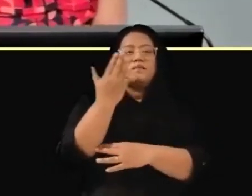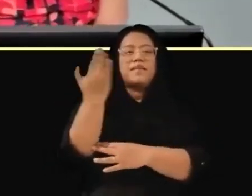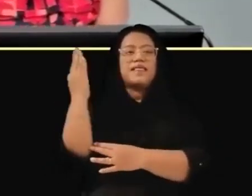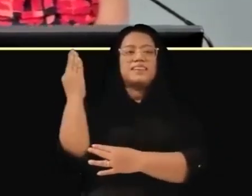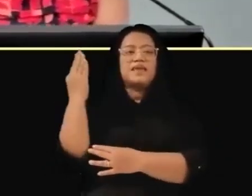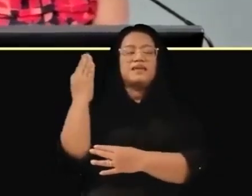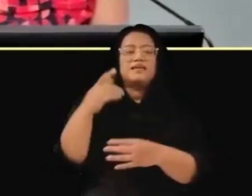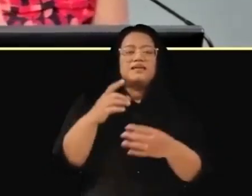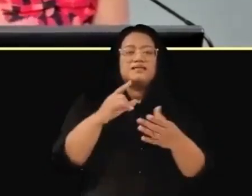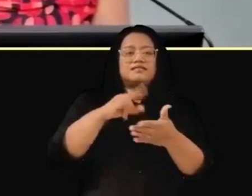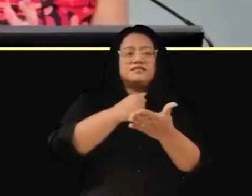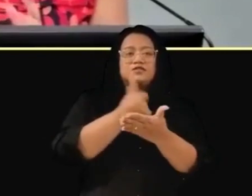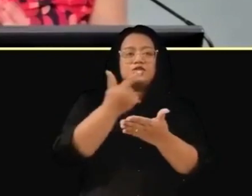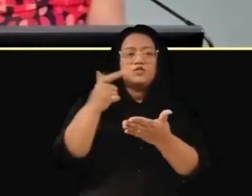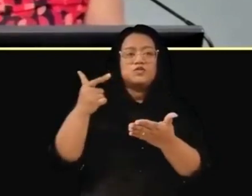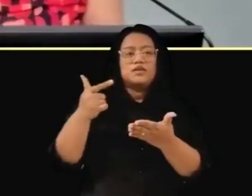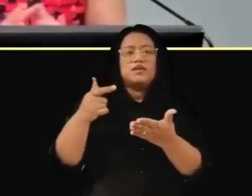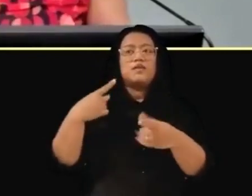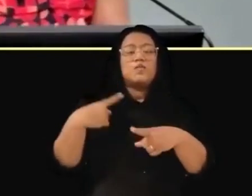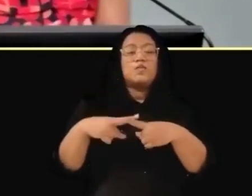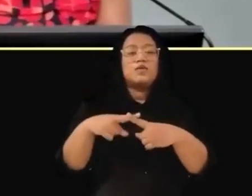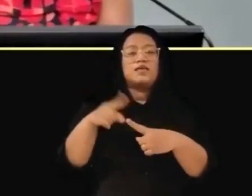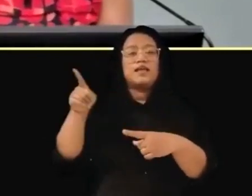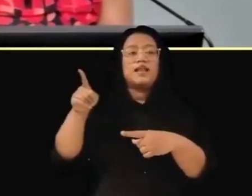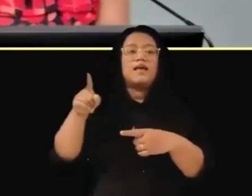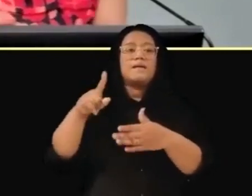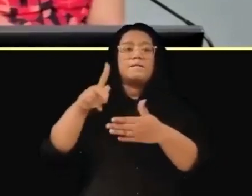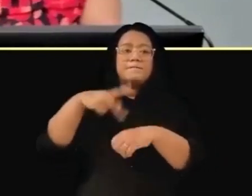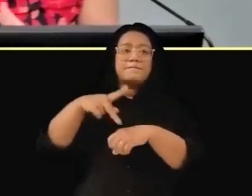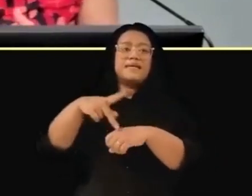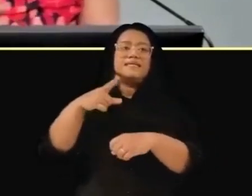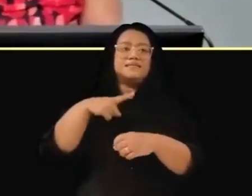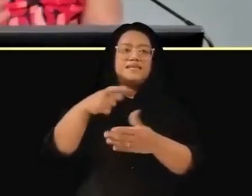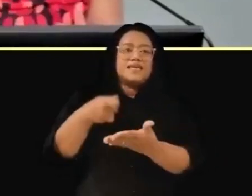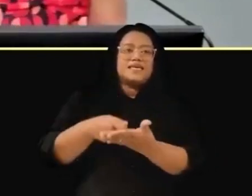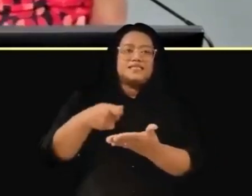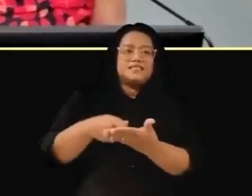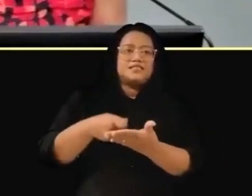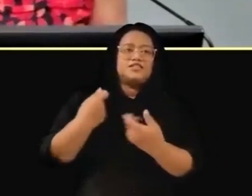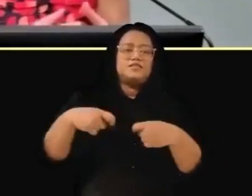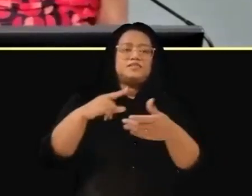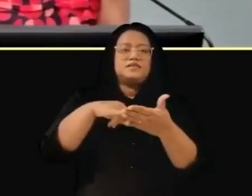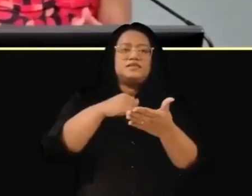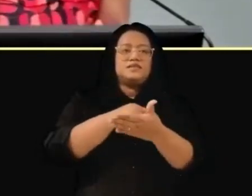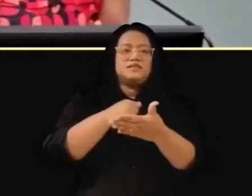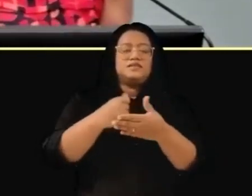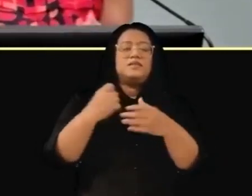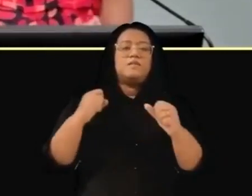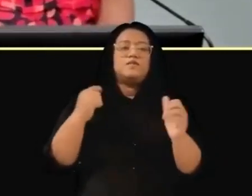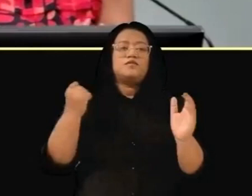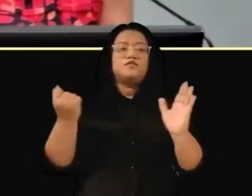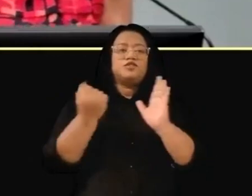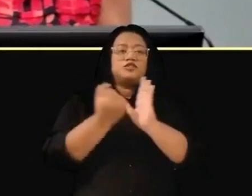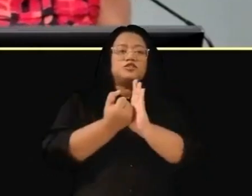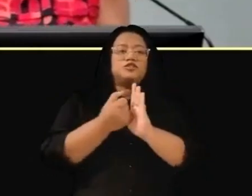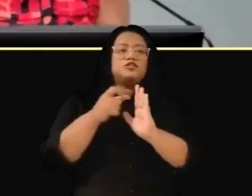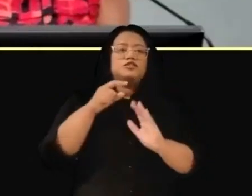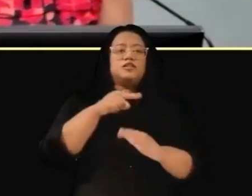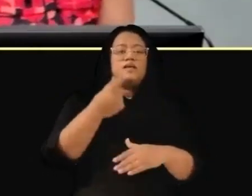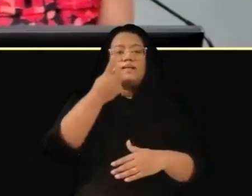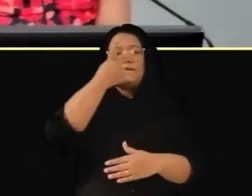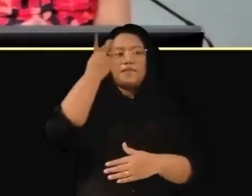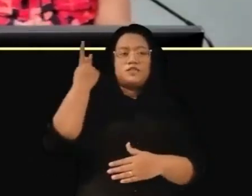porque há países que exigem essa certificação, isso pode impactar no bolso do